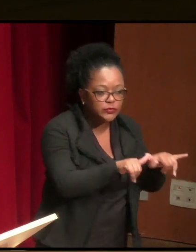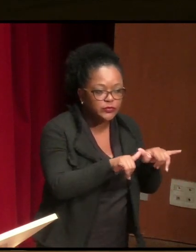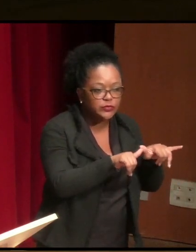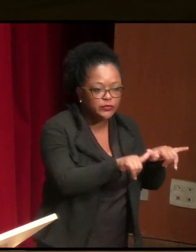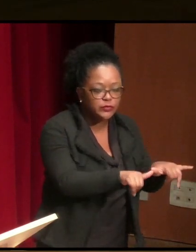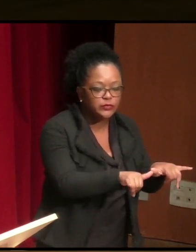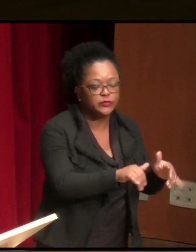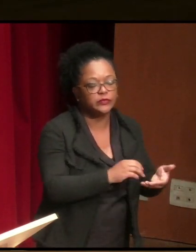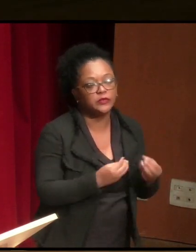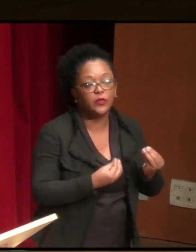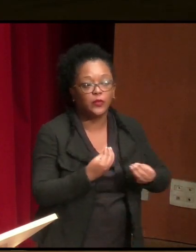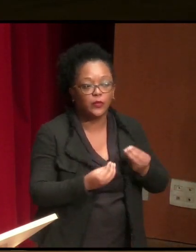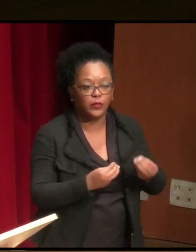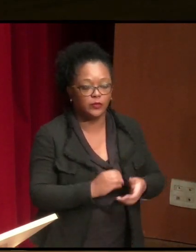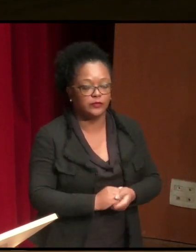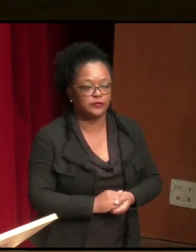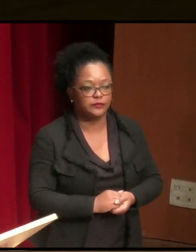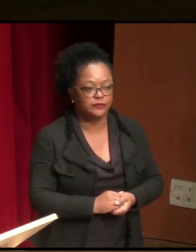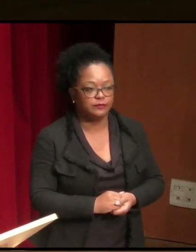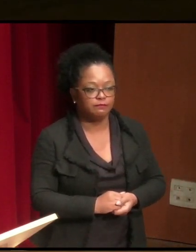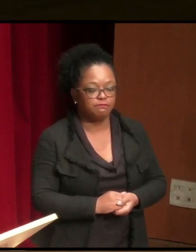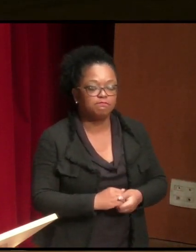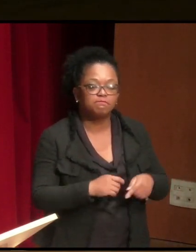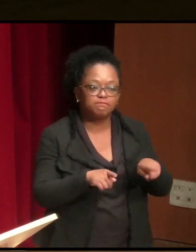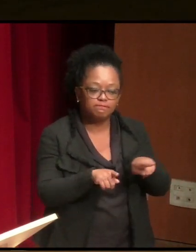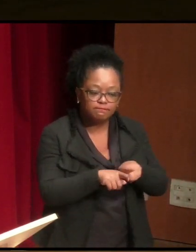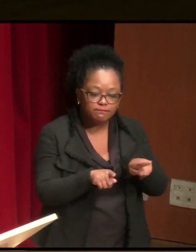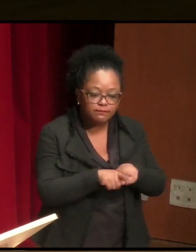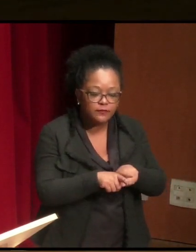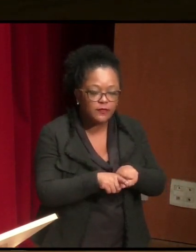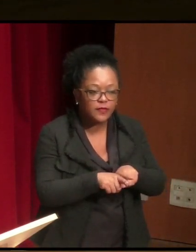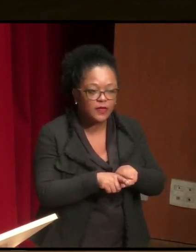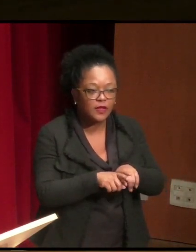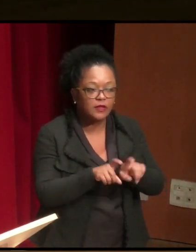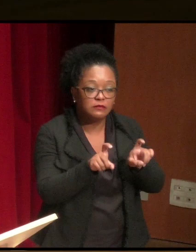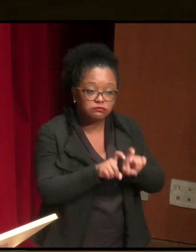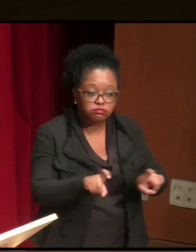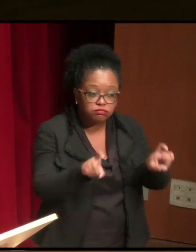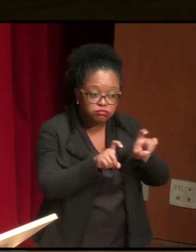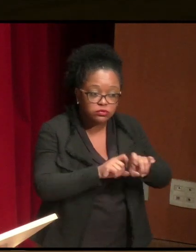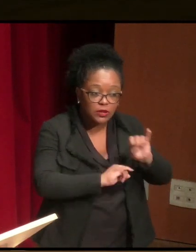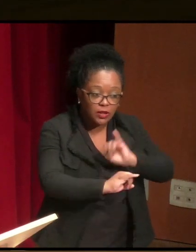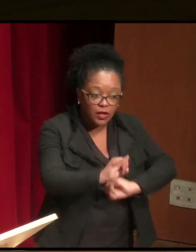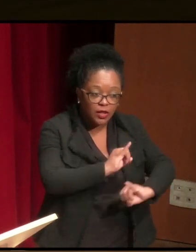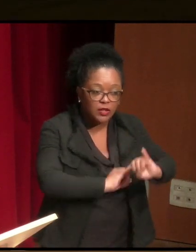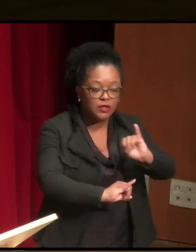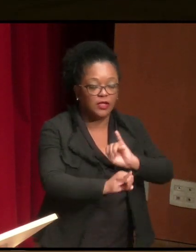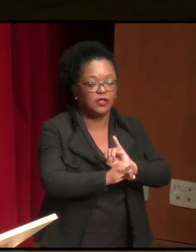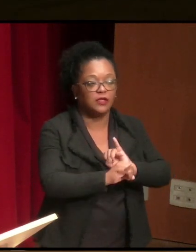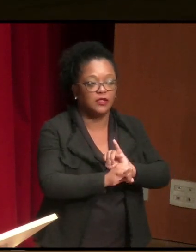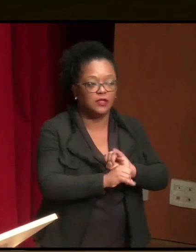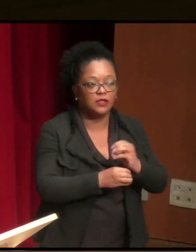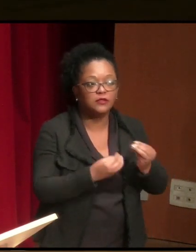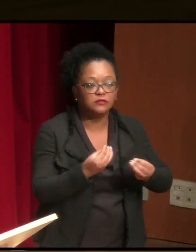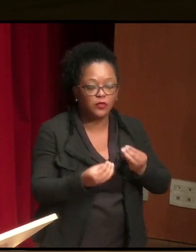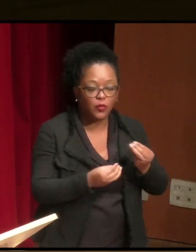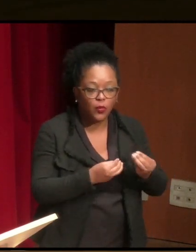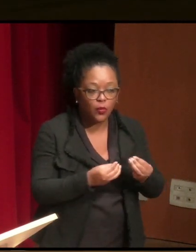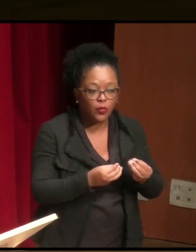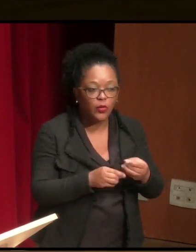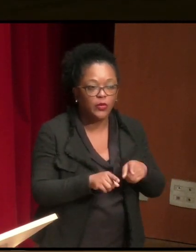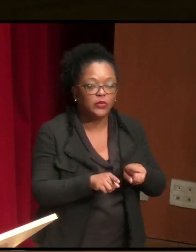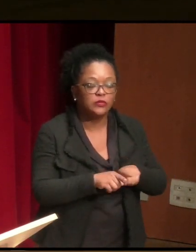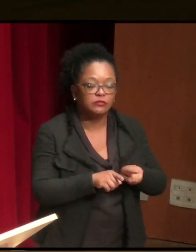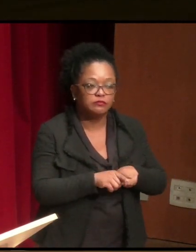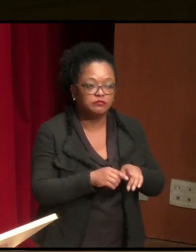acessar o material, por que não dizer na questão digital, porque você tem toda uma acessibilidade ao